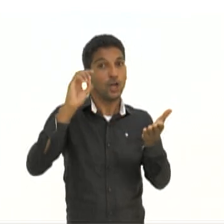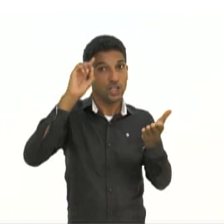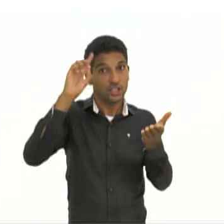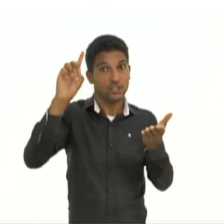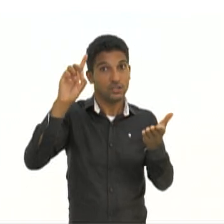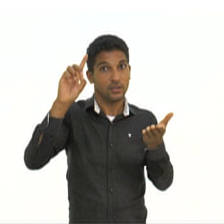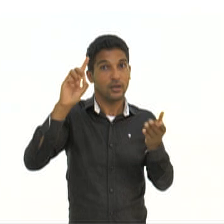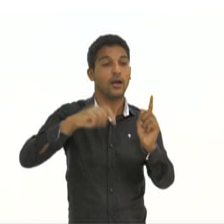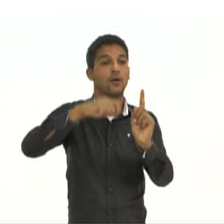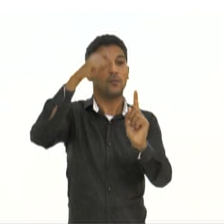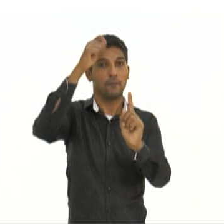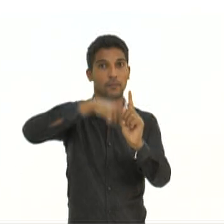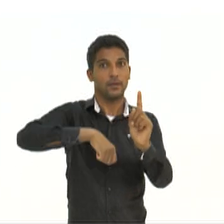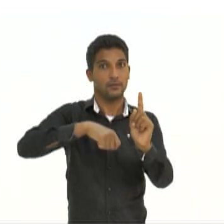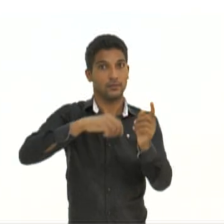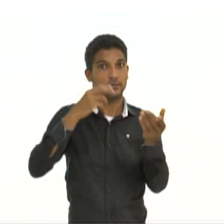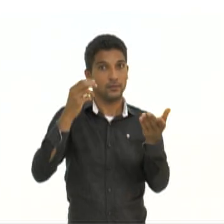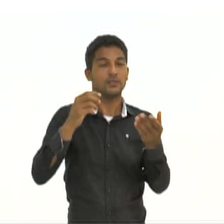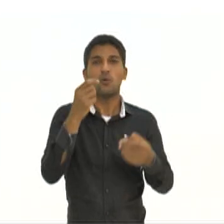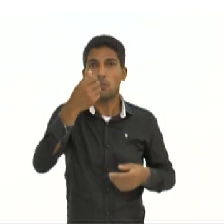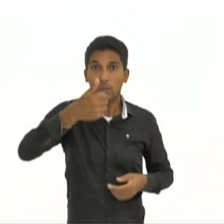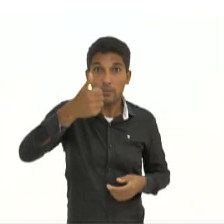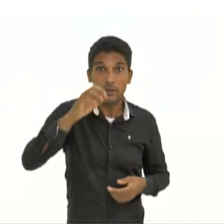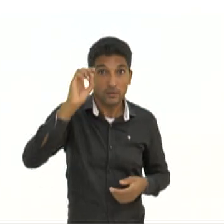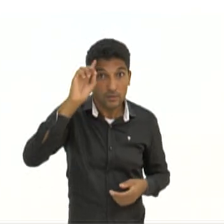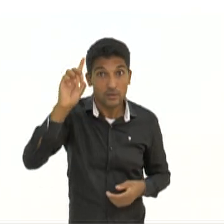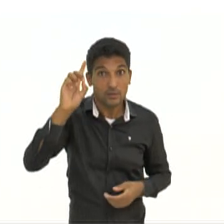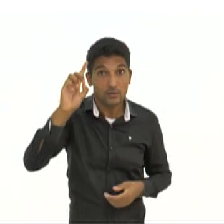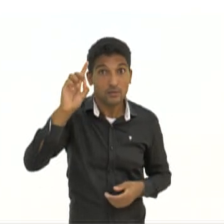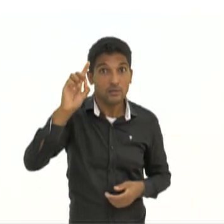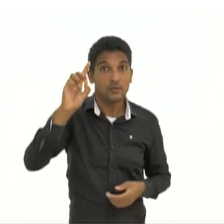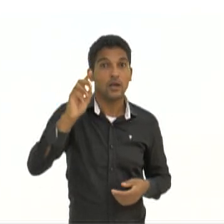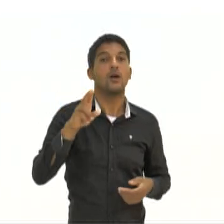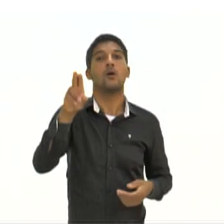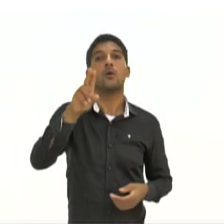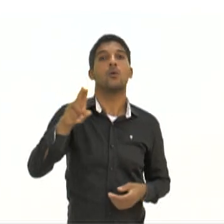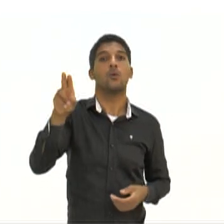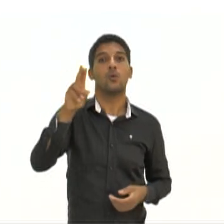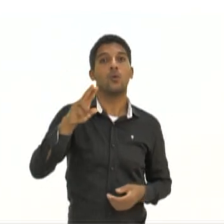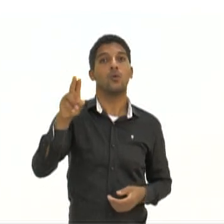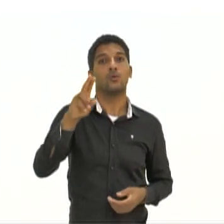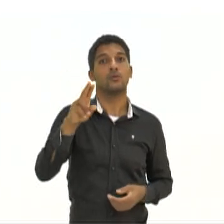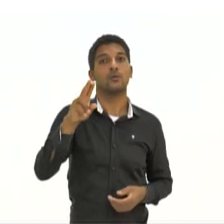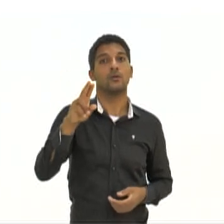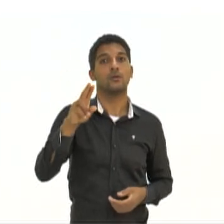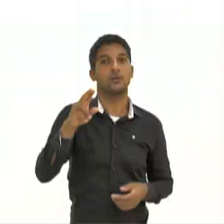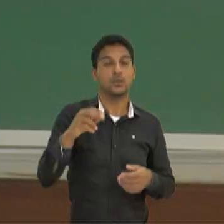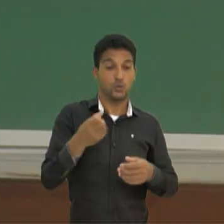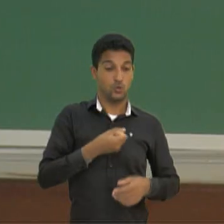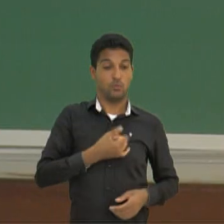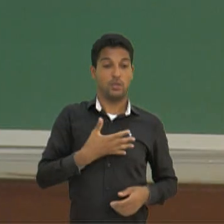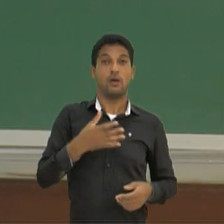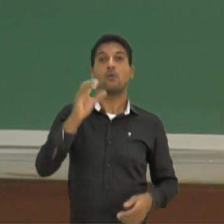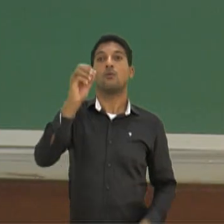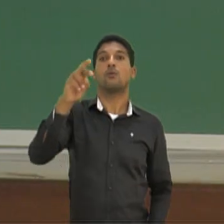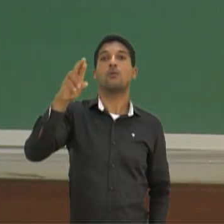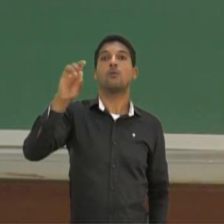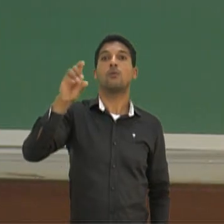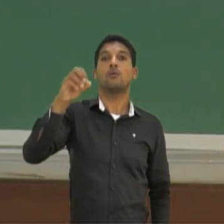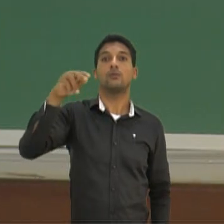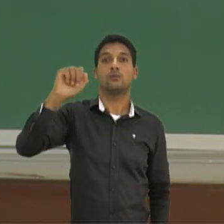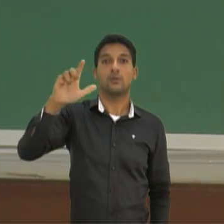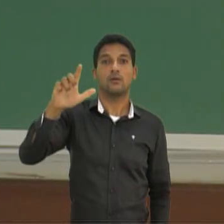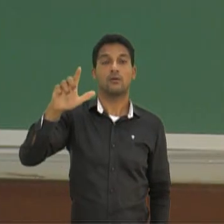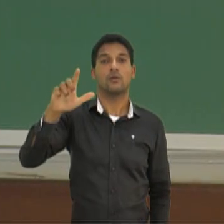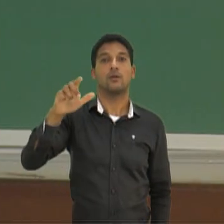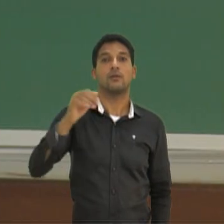do mês, se o dia for o primeiro dia, a gente vai utilizar, né, esse numeral ordinal, vocês já aprenderam isso. Né? Então, eu digo